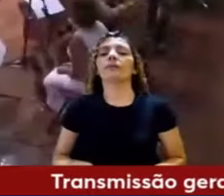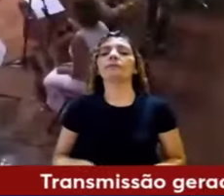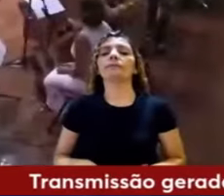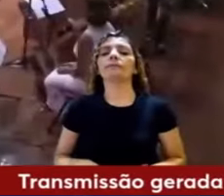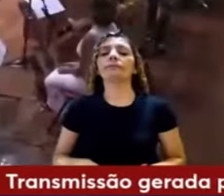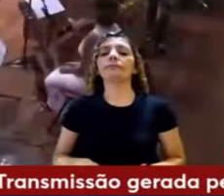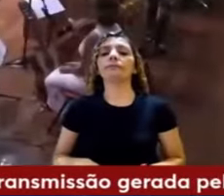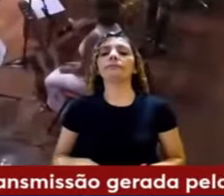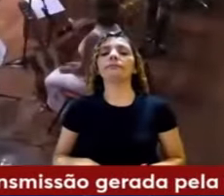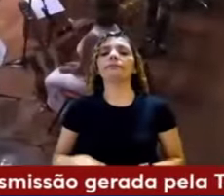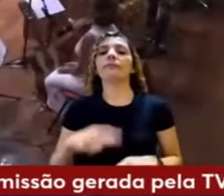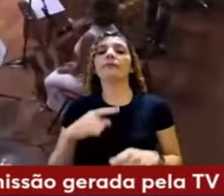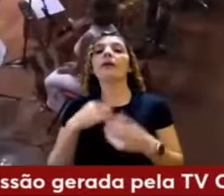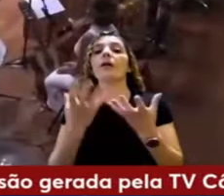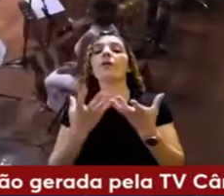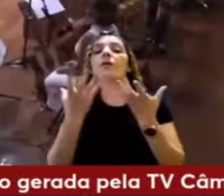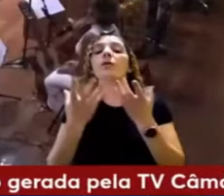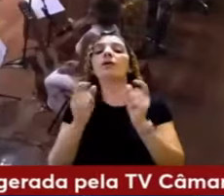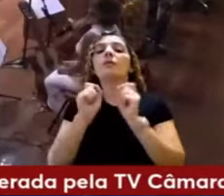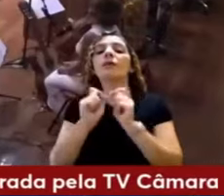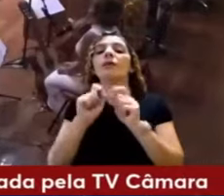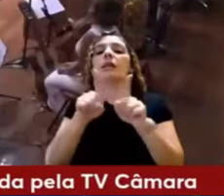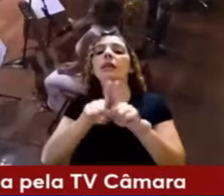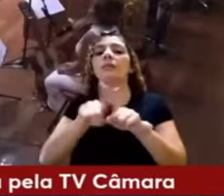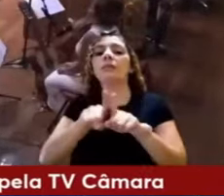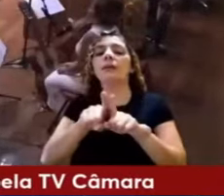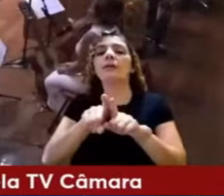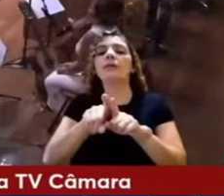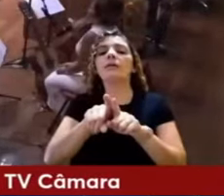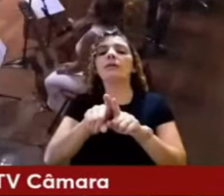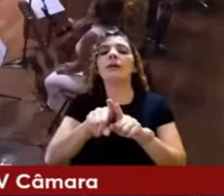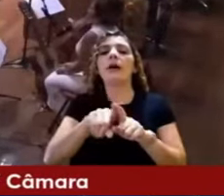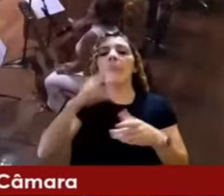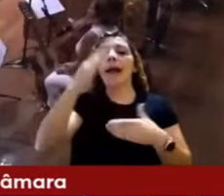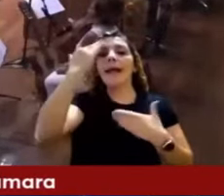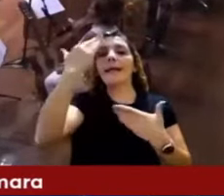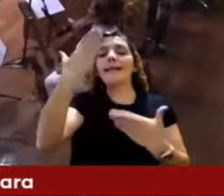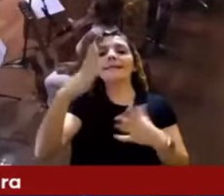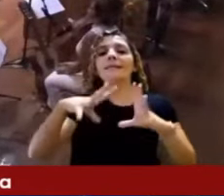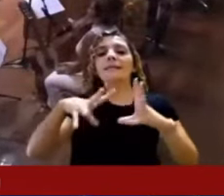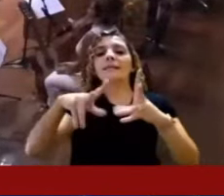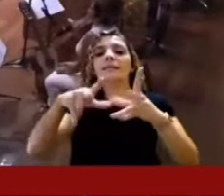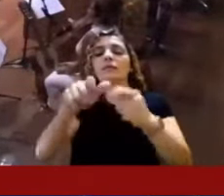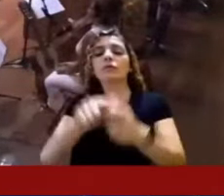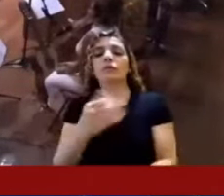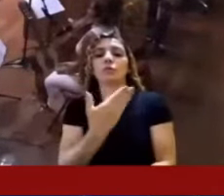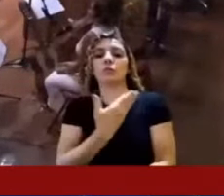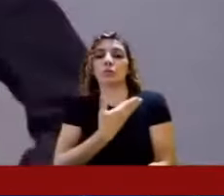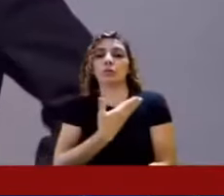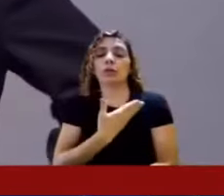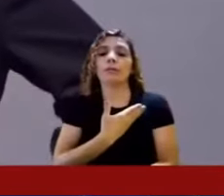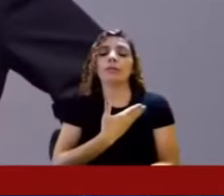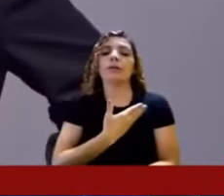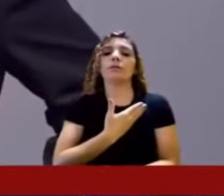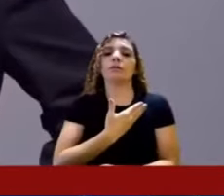E eu quero aqui fazer a minha homenagem a todos os companheiros e companheiras que muitas